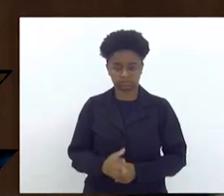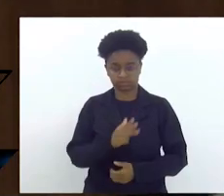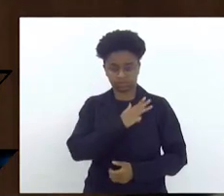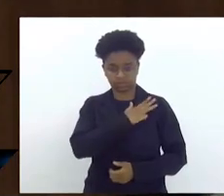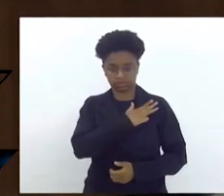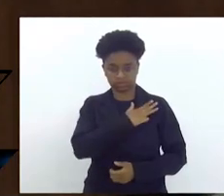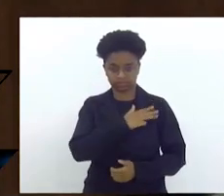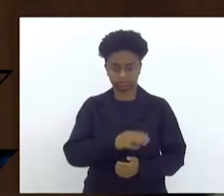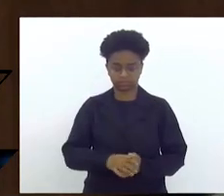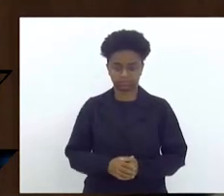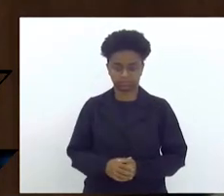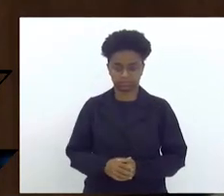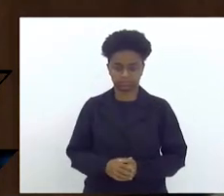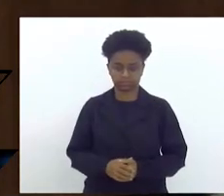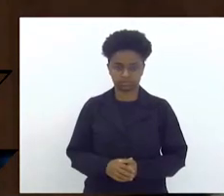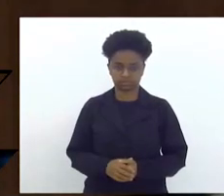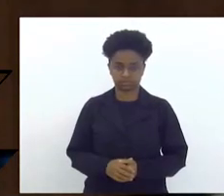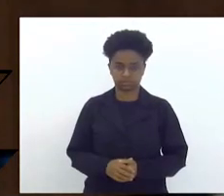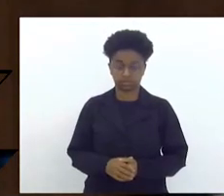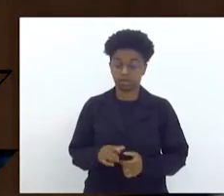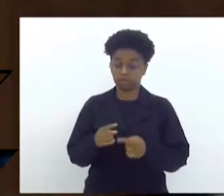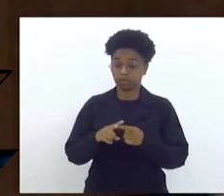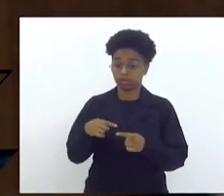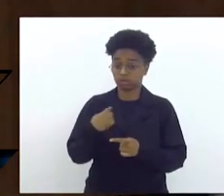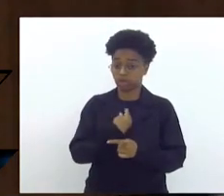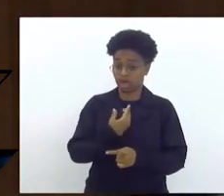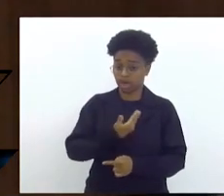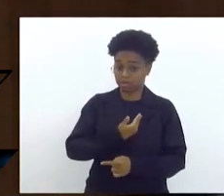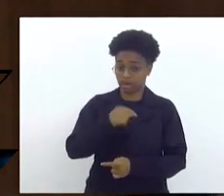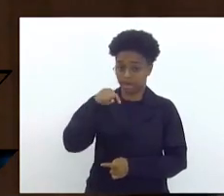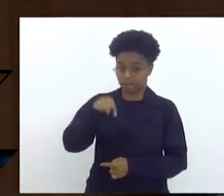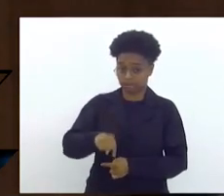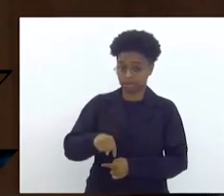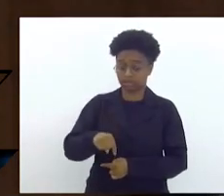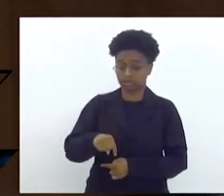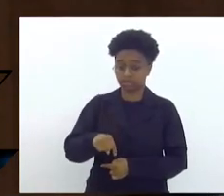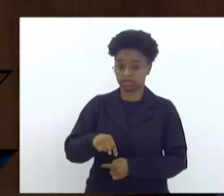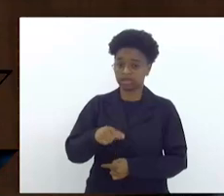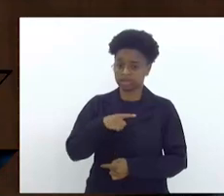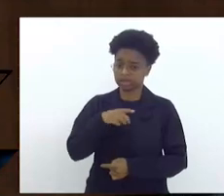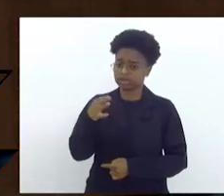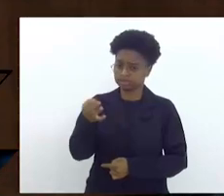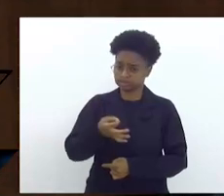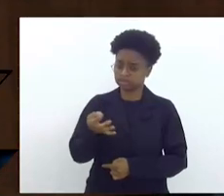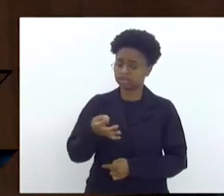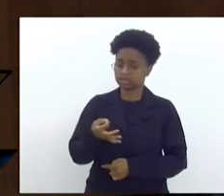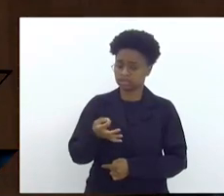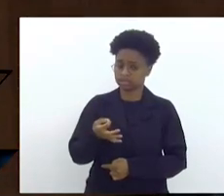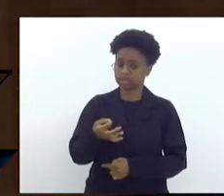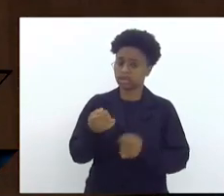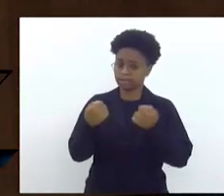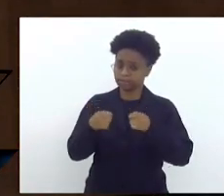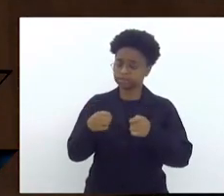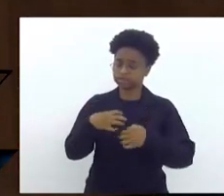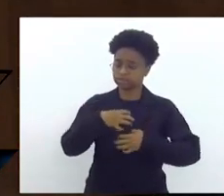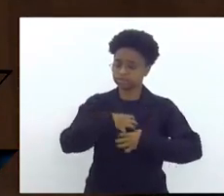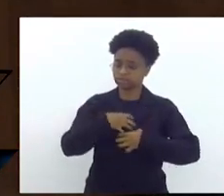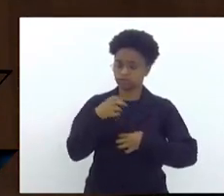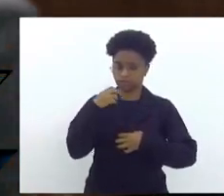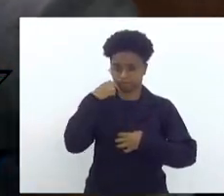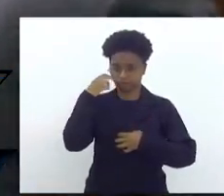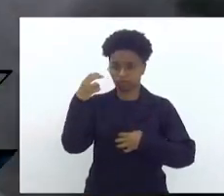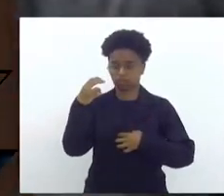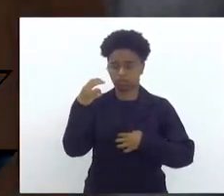Inácio Lula da Silva os nossos colegas nesta casa com certeza tem que estar envergonhado